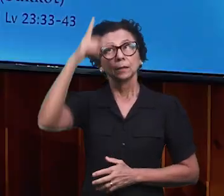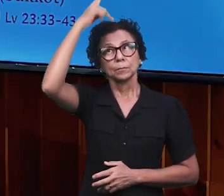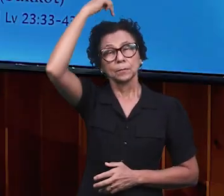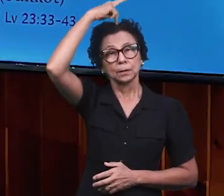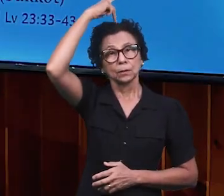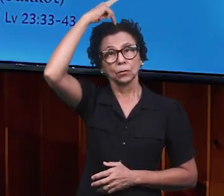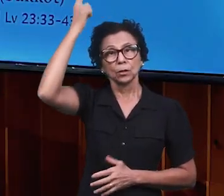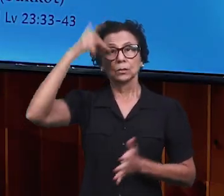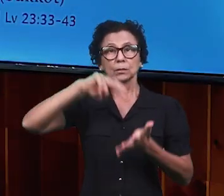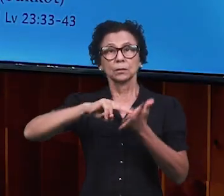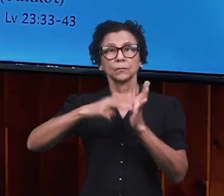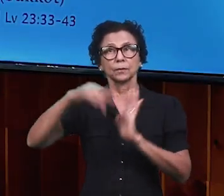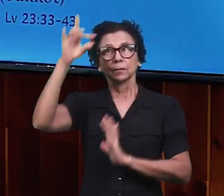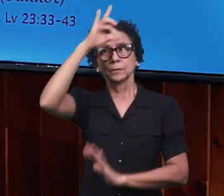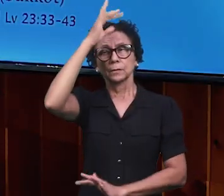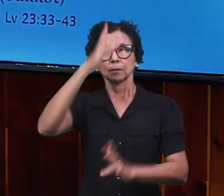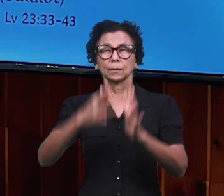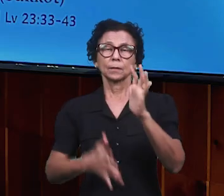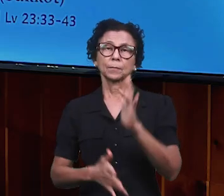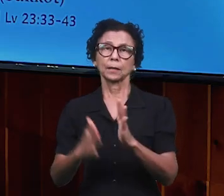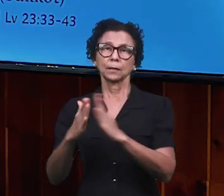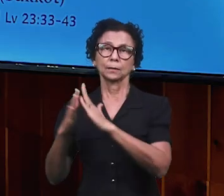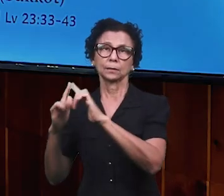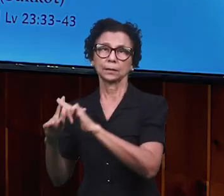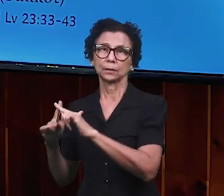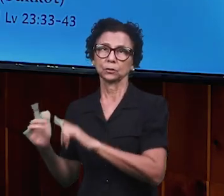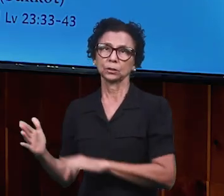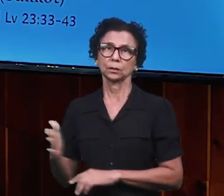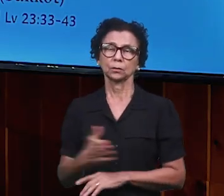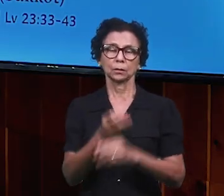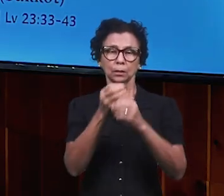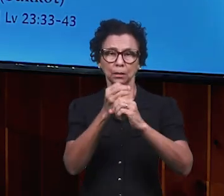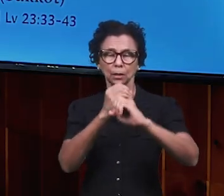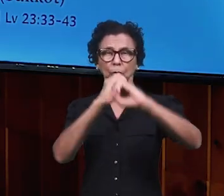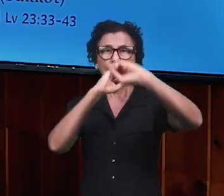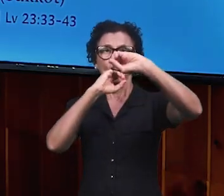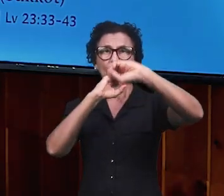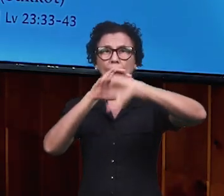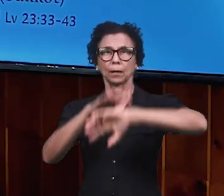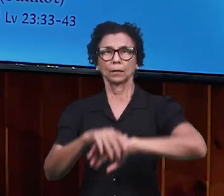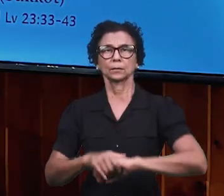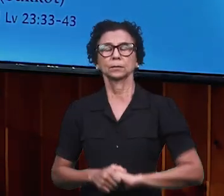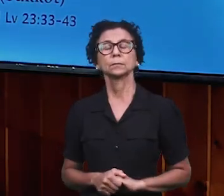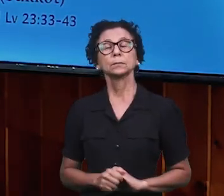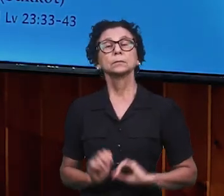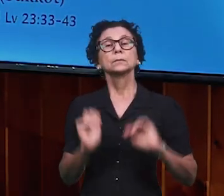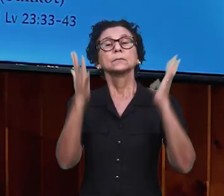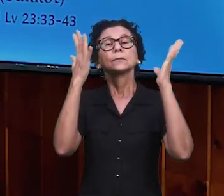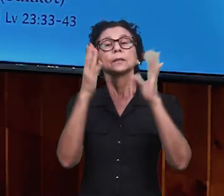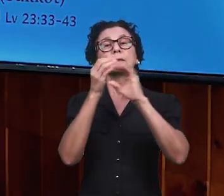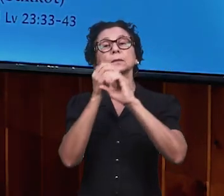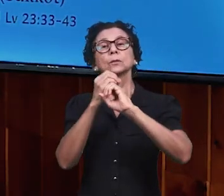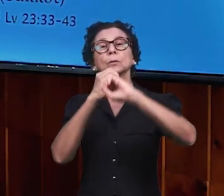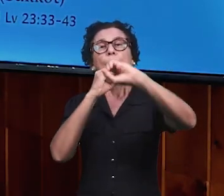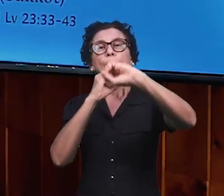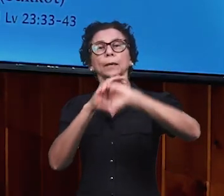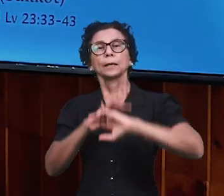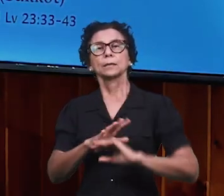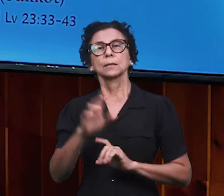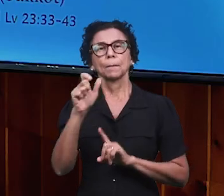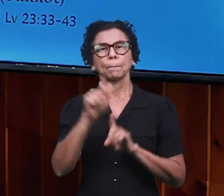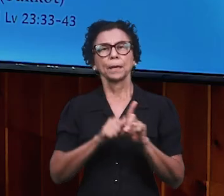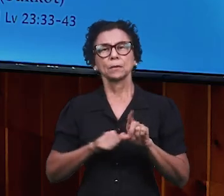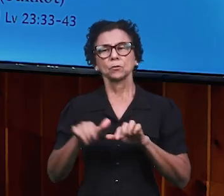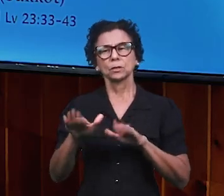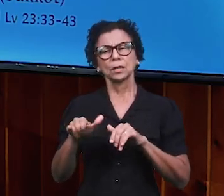igreja. Agora sim, vamos a trombetas. Yom Teruah, e a festa das trombetas, meus irmãos, é setembro,